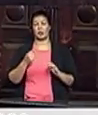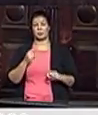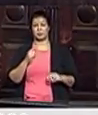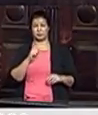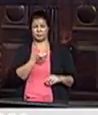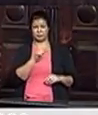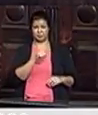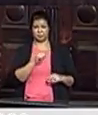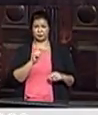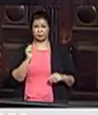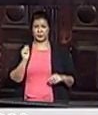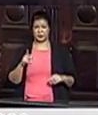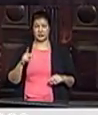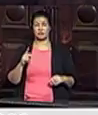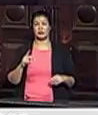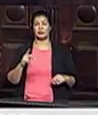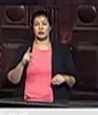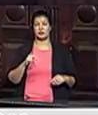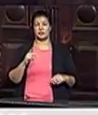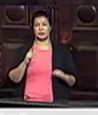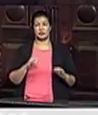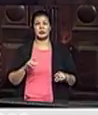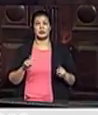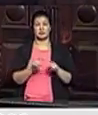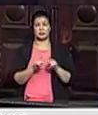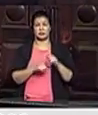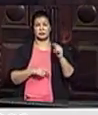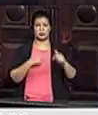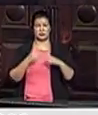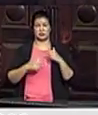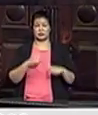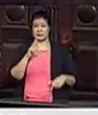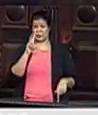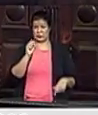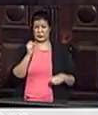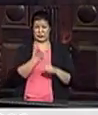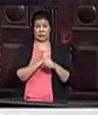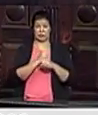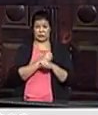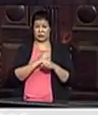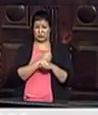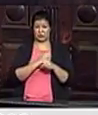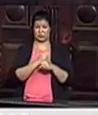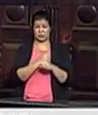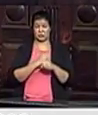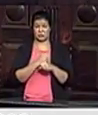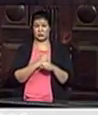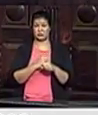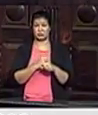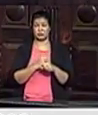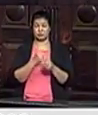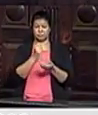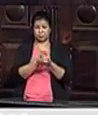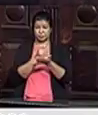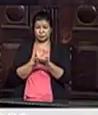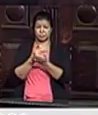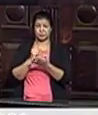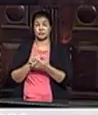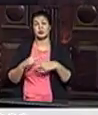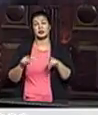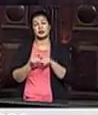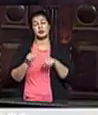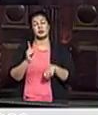trabalhadores e trabalhadoras, submetendo-os a quase 50 anos de contribuição sem um dia de falha, mas ao mesmo